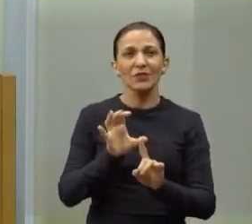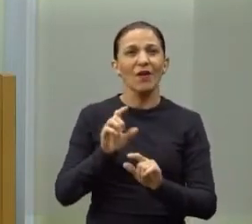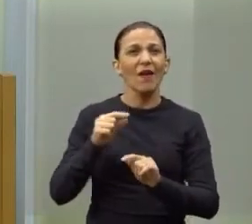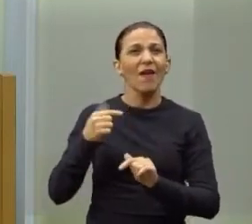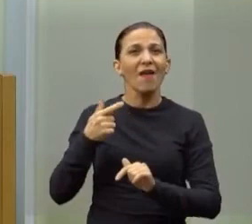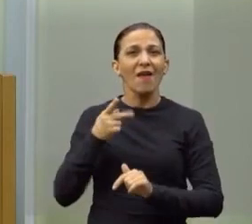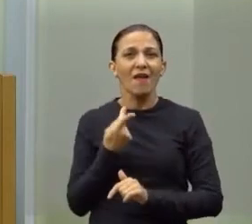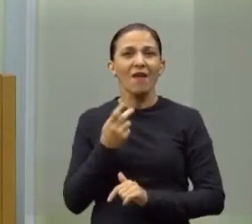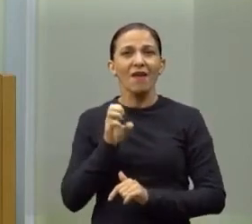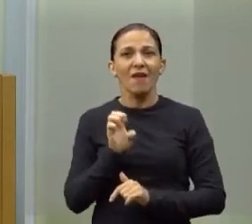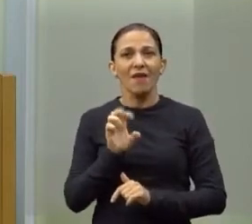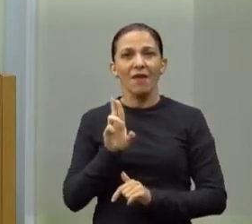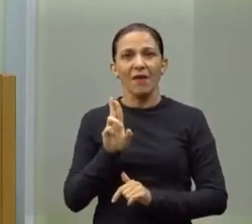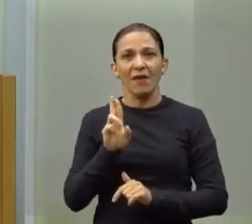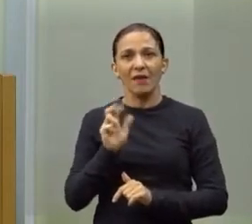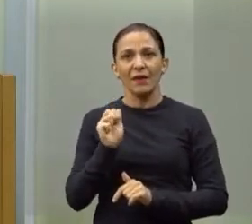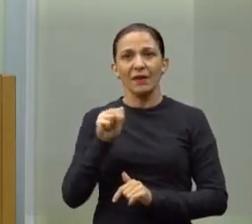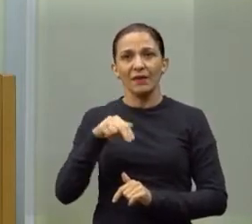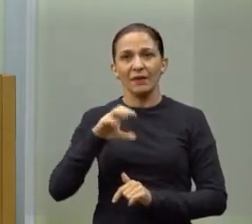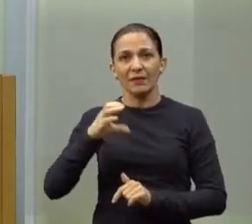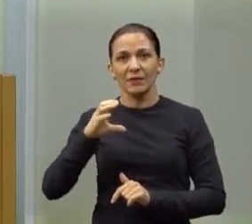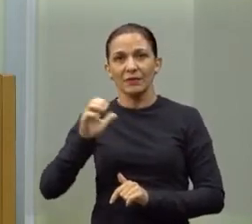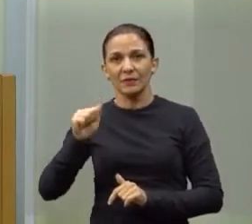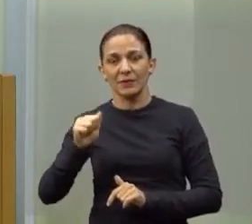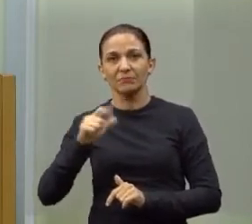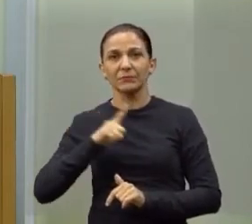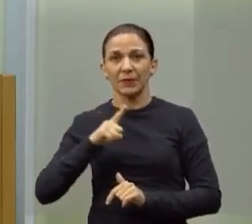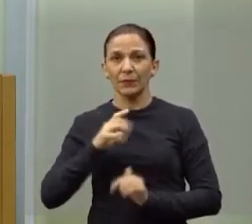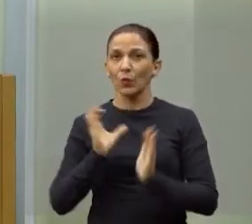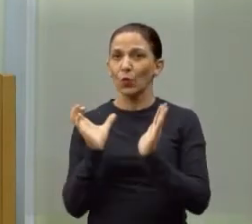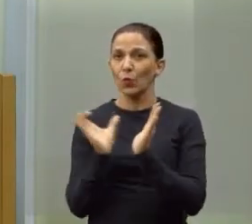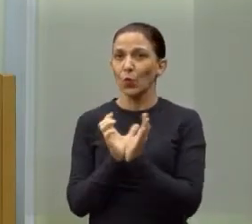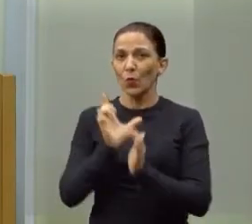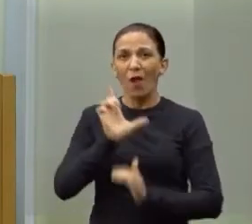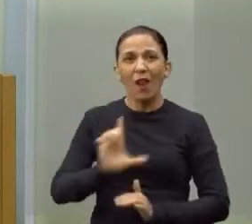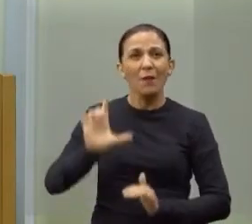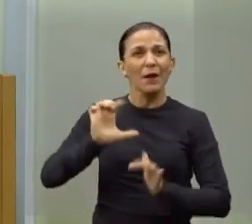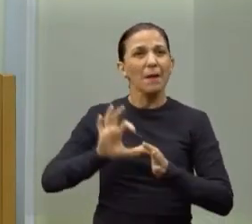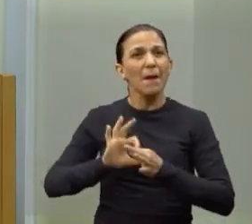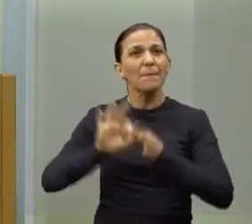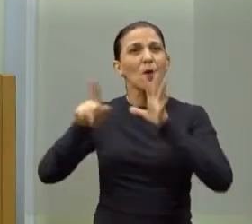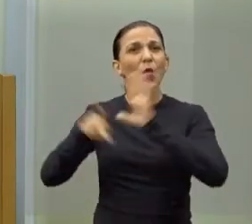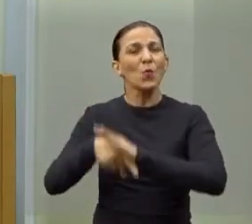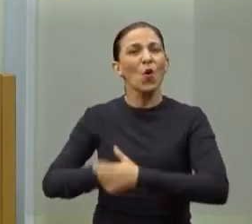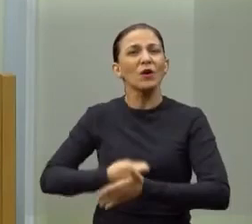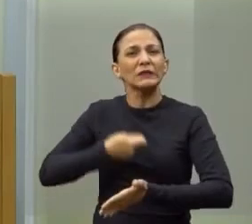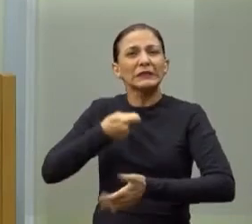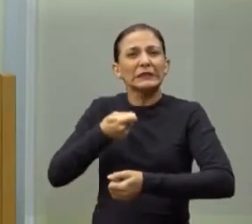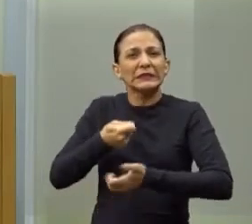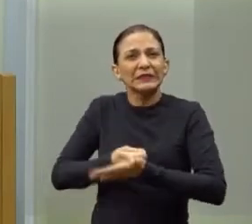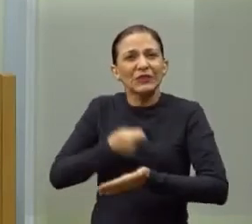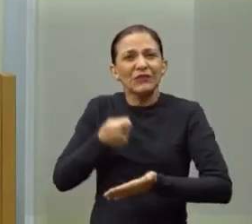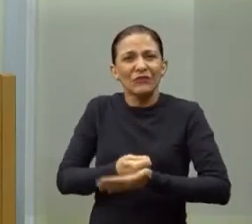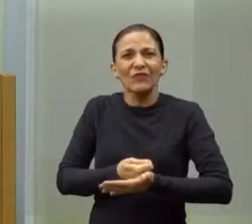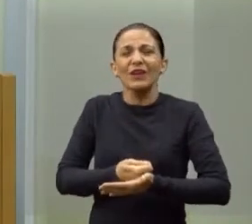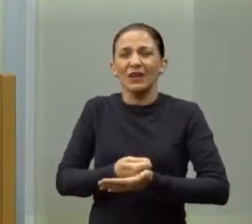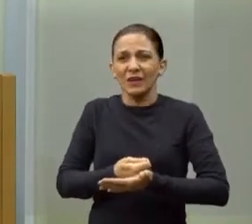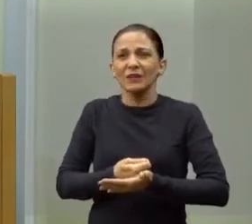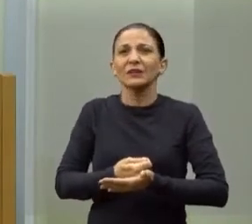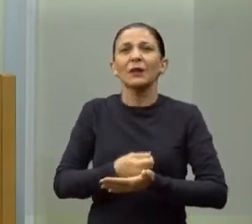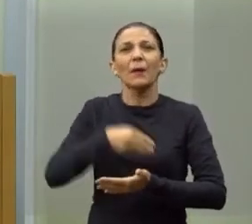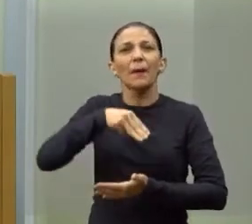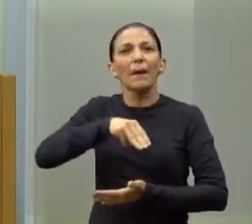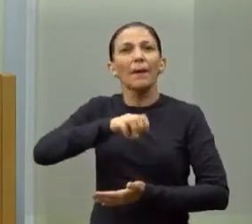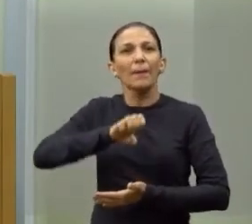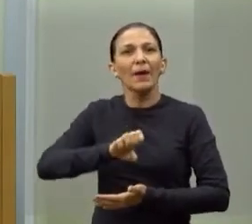heranças. É uma grande ironia quando observamos que grupos liberais que defendem com unhas e dentes a